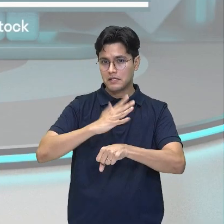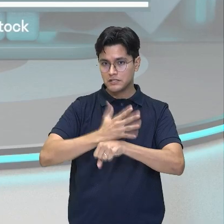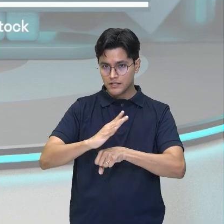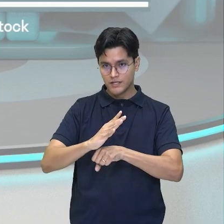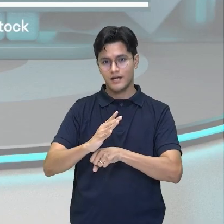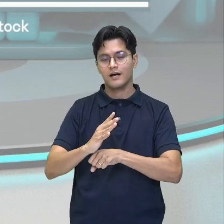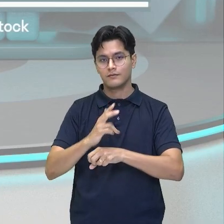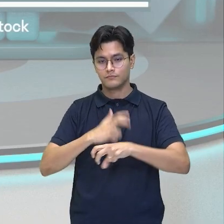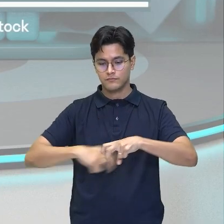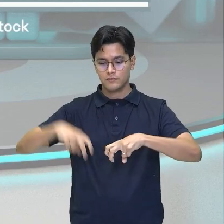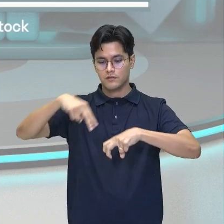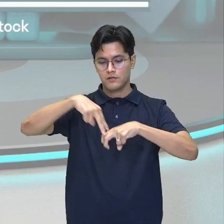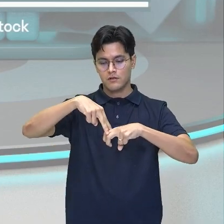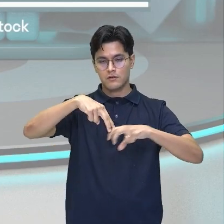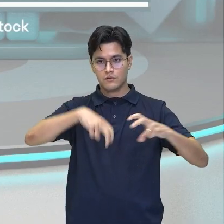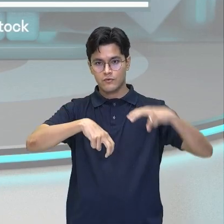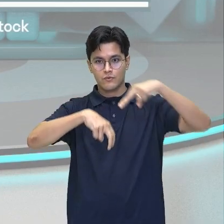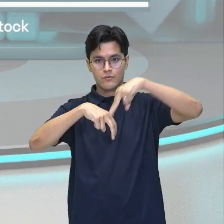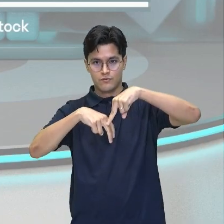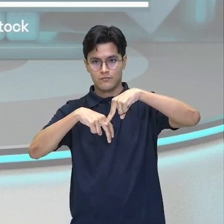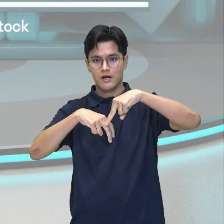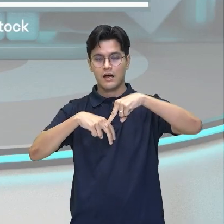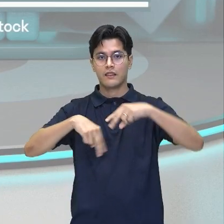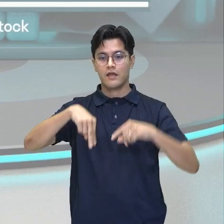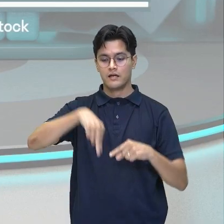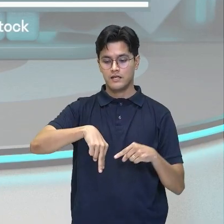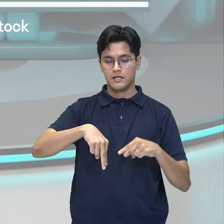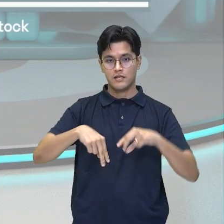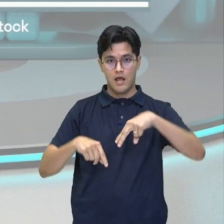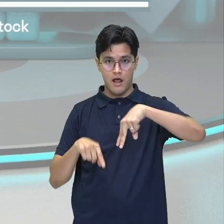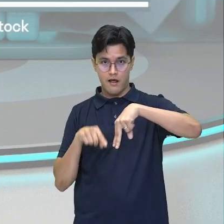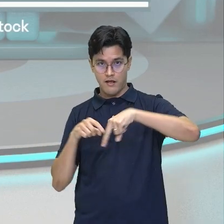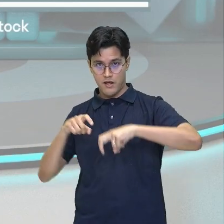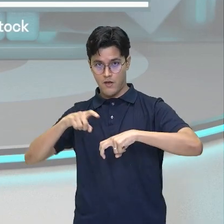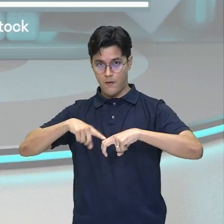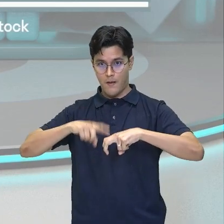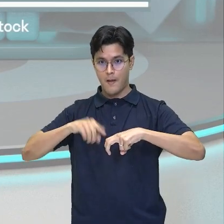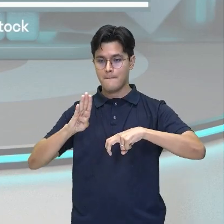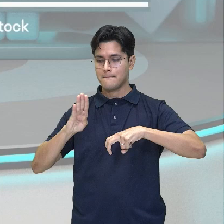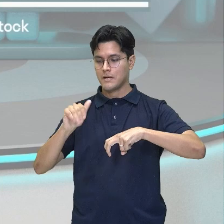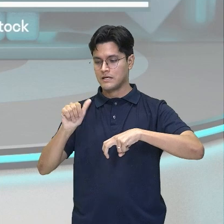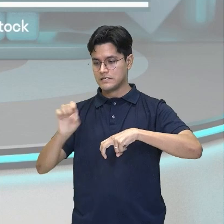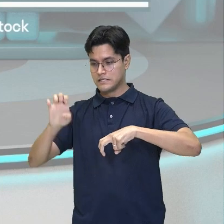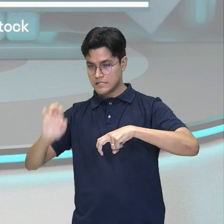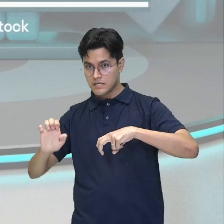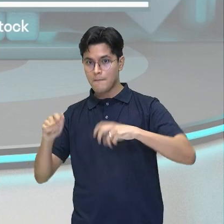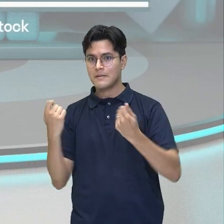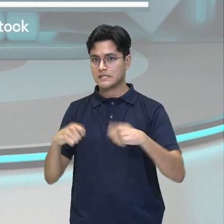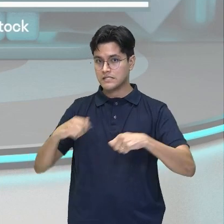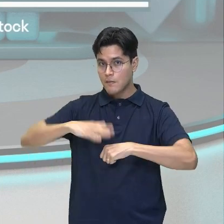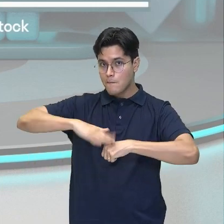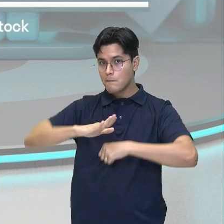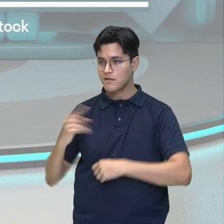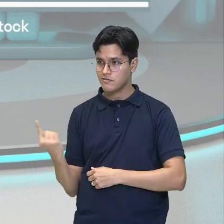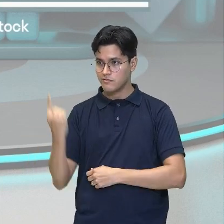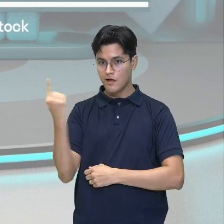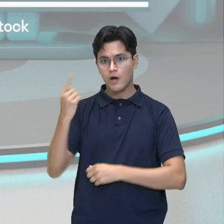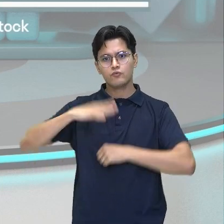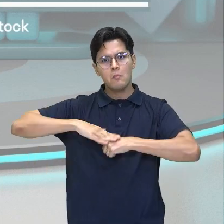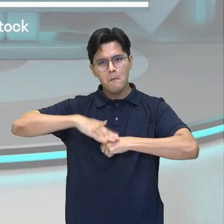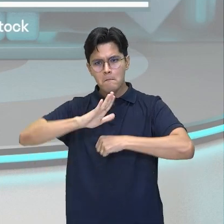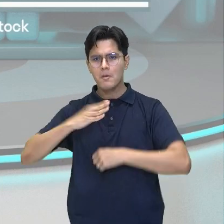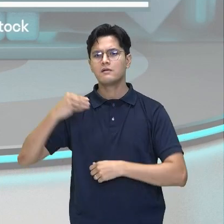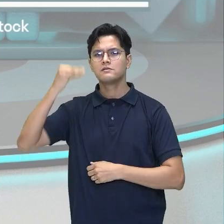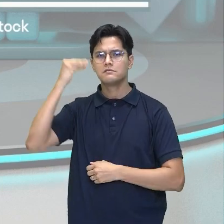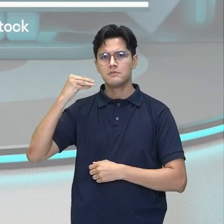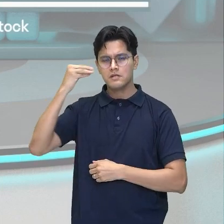acrobática, que é a base, que quem está na base tem que ter uma estatura maior, tem que ser mais experiente, tem que ter muito